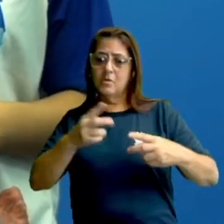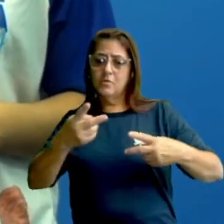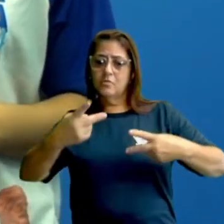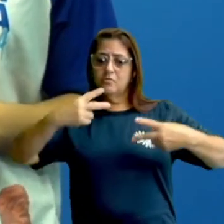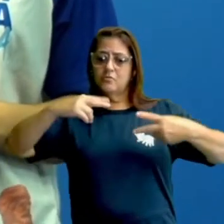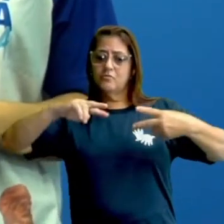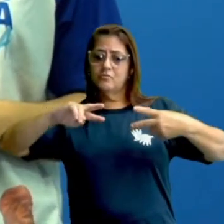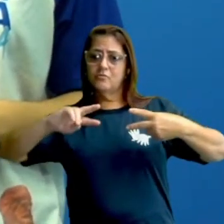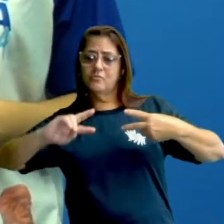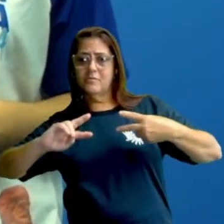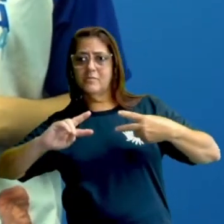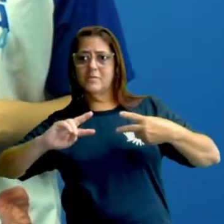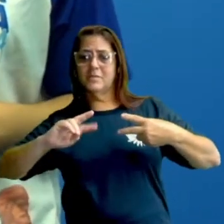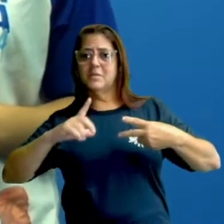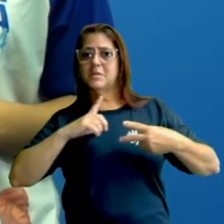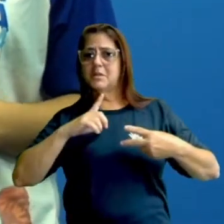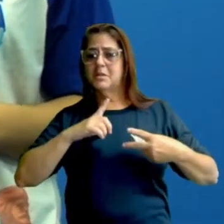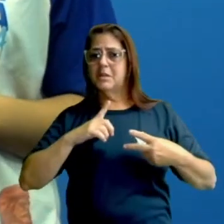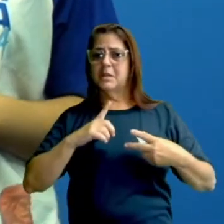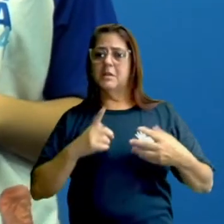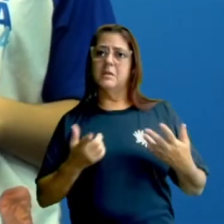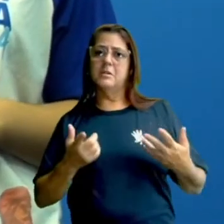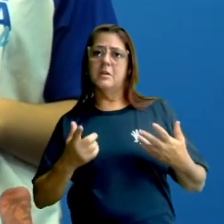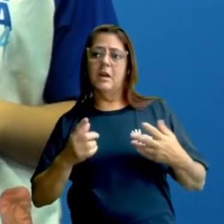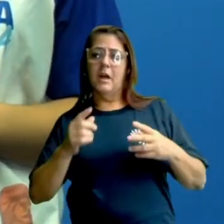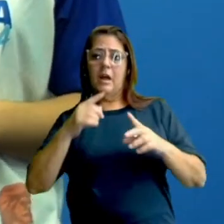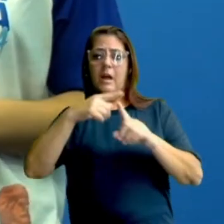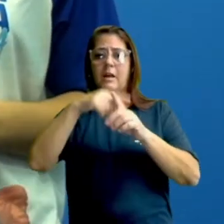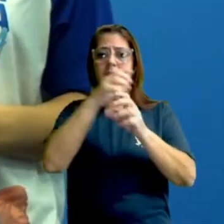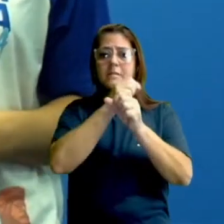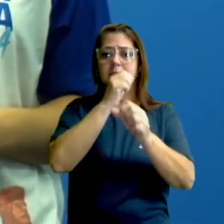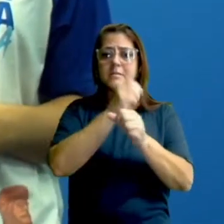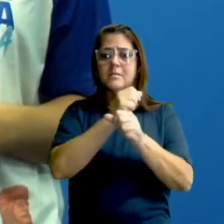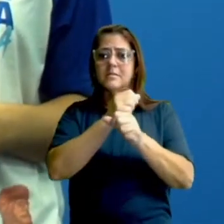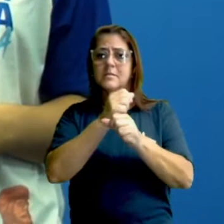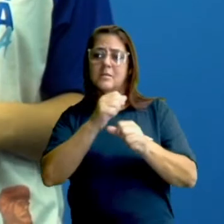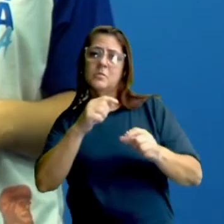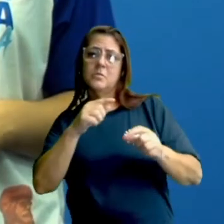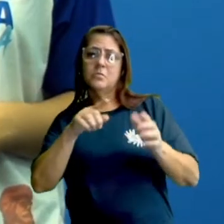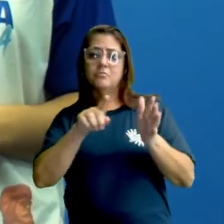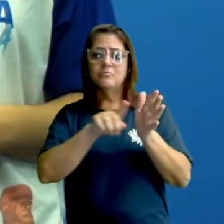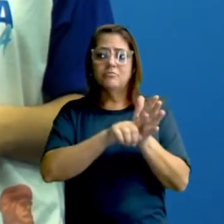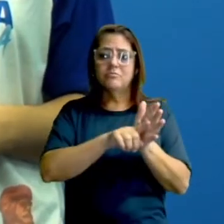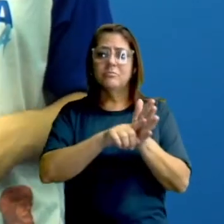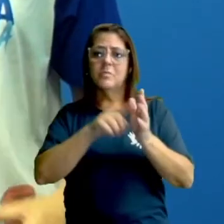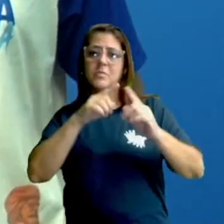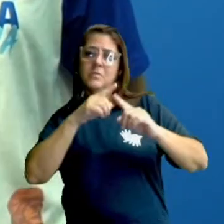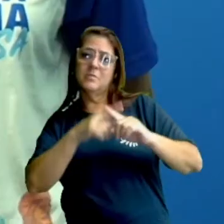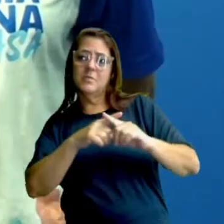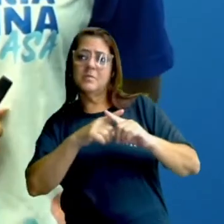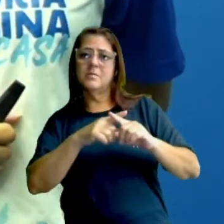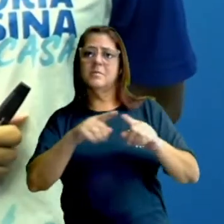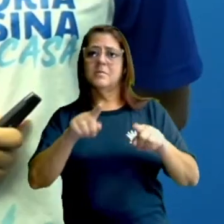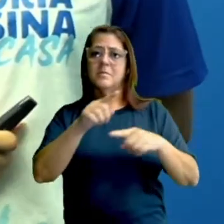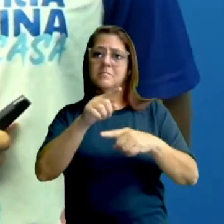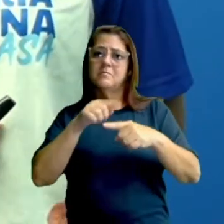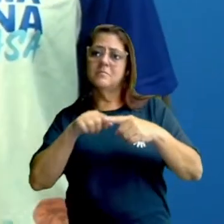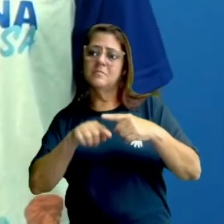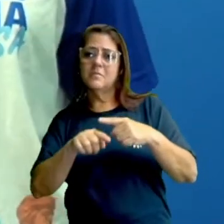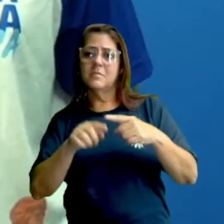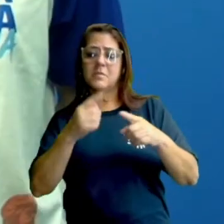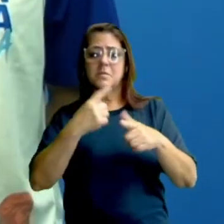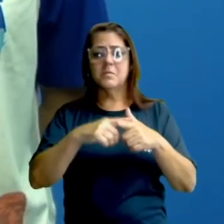inversas entre as operações de adição e de subtração e de multiplicação e da divisão na